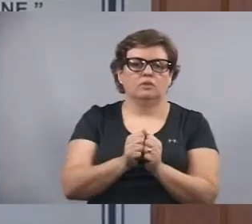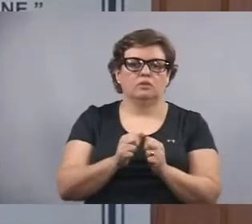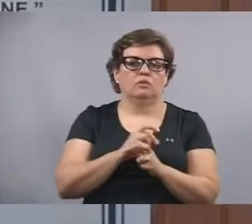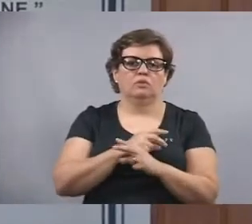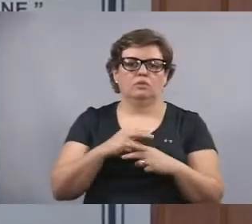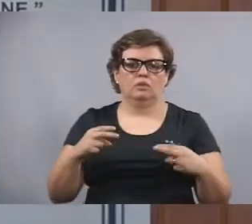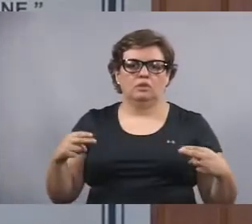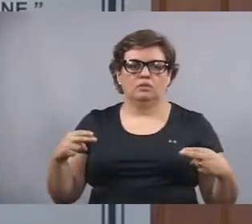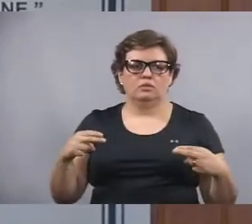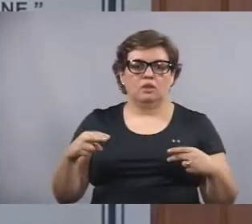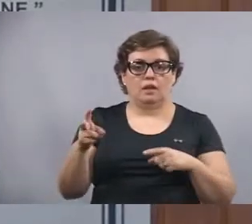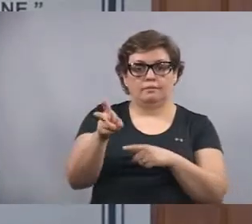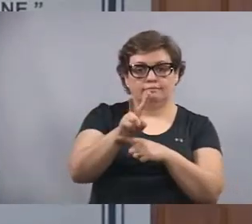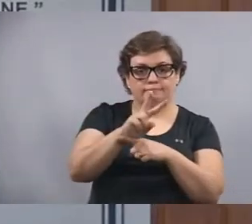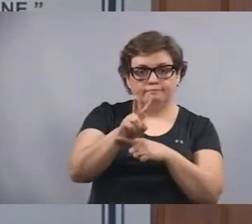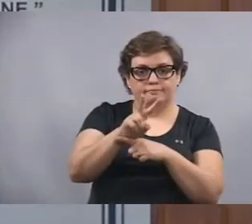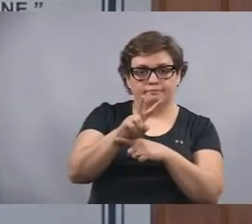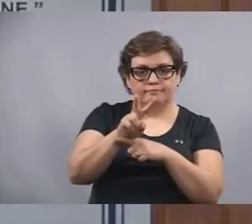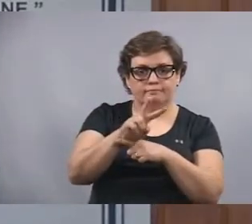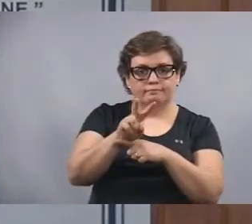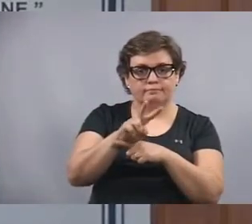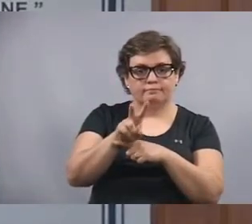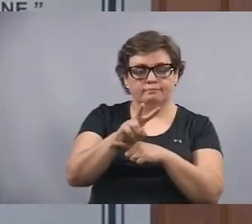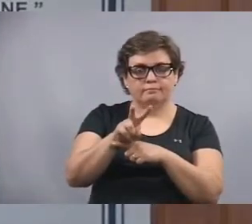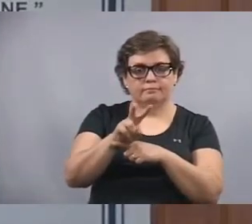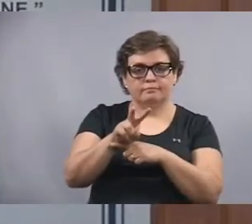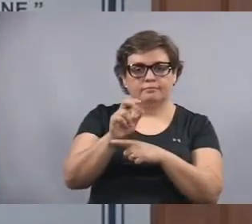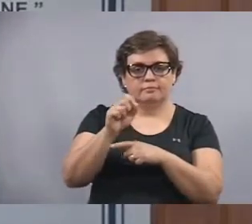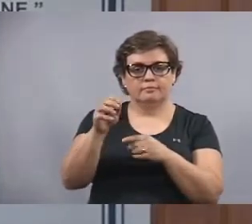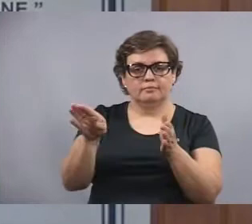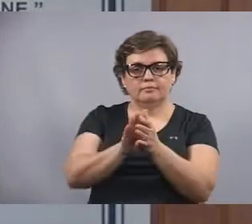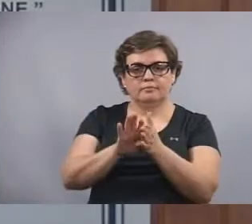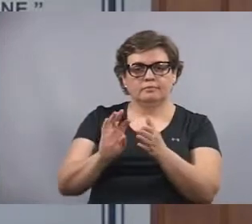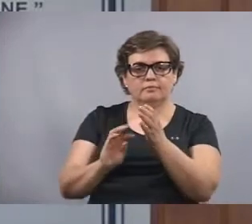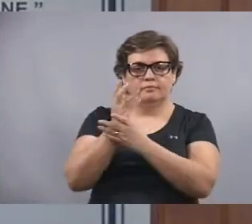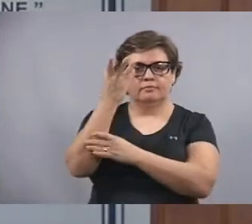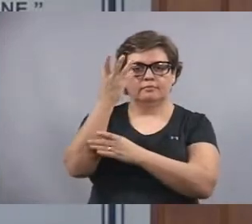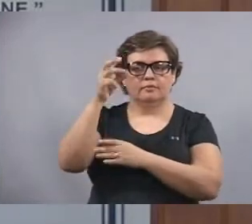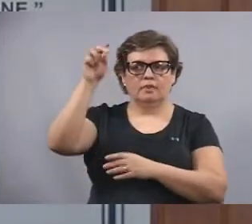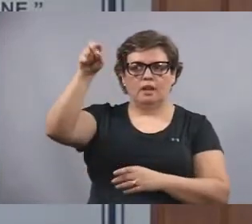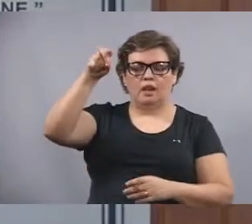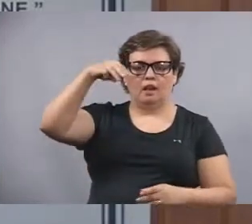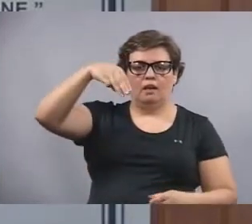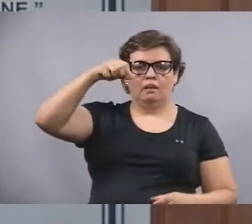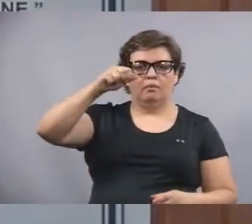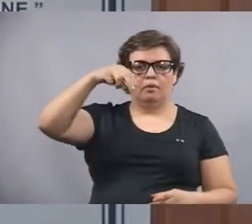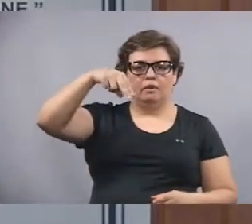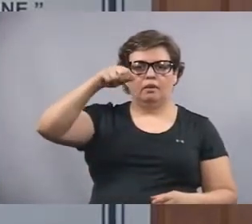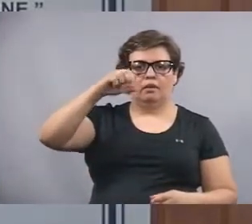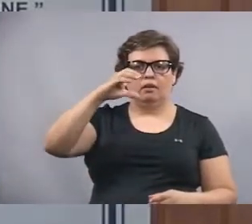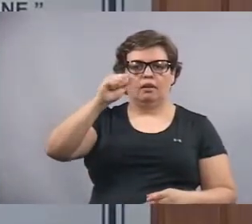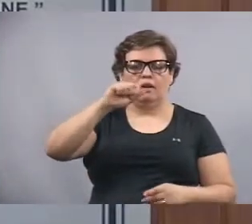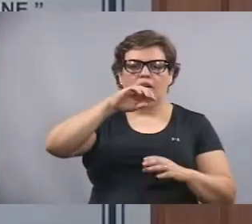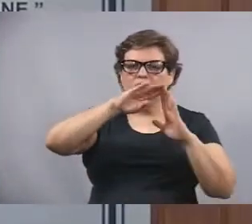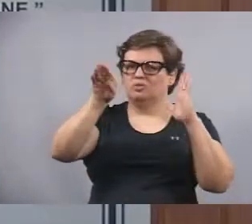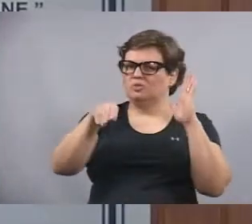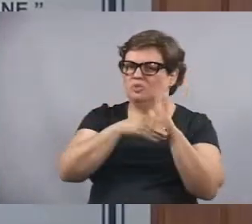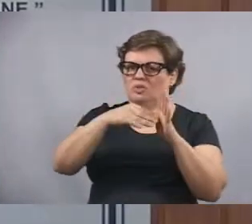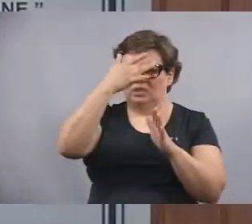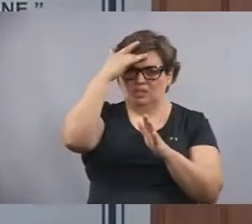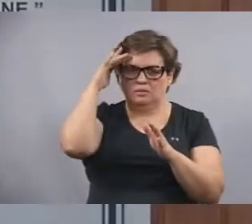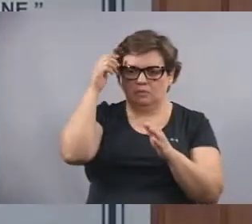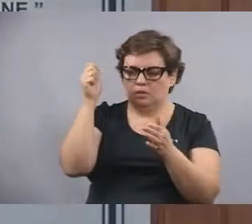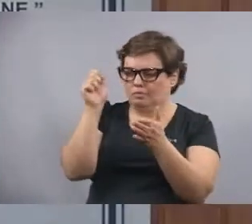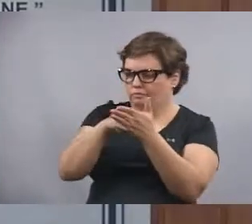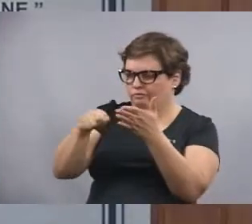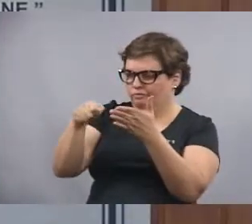questão da fiscalização austera que vem acontecendo lá no Manacá. Todo mundo foi notificado, aqui nos